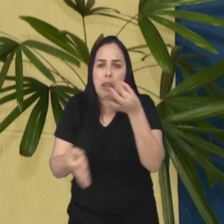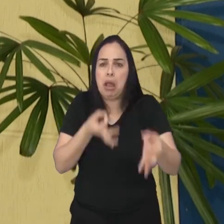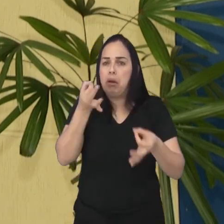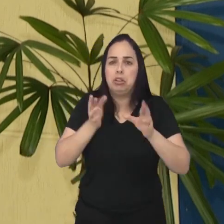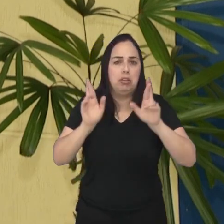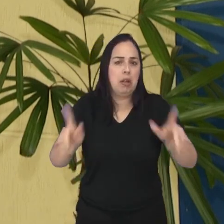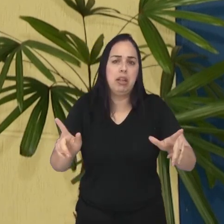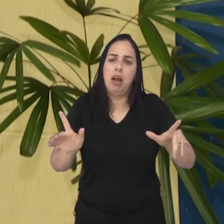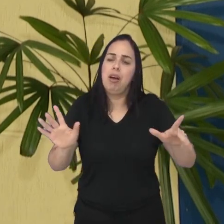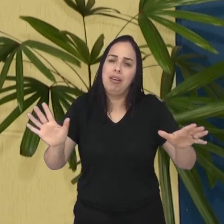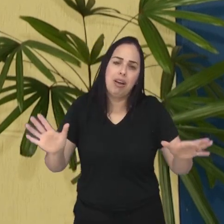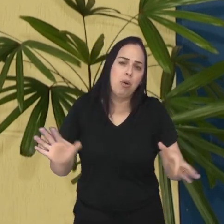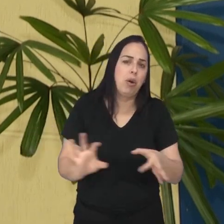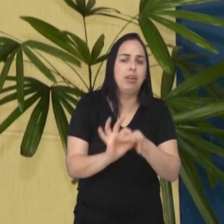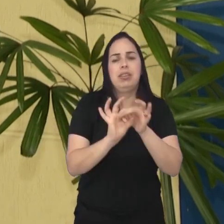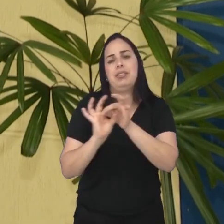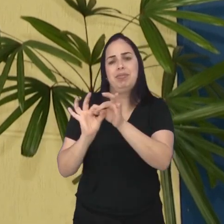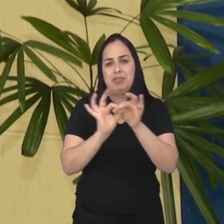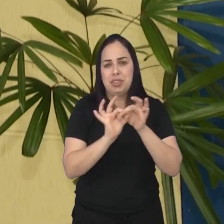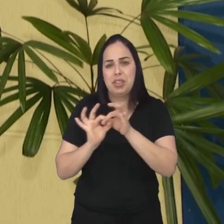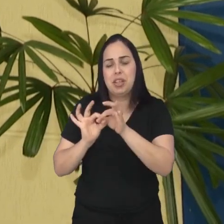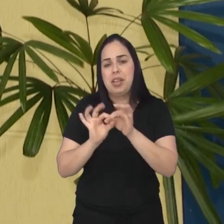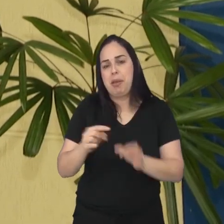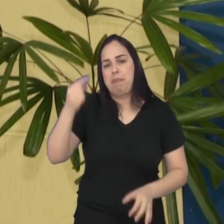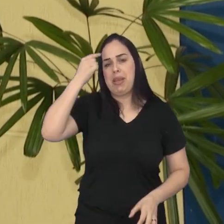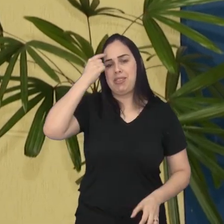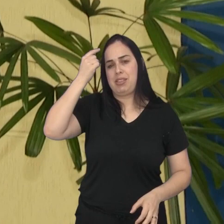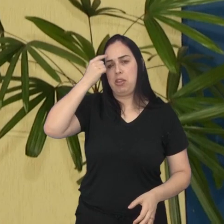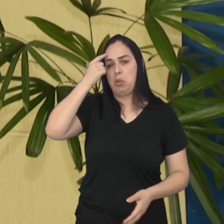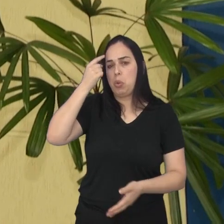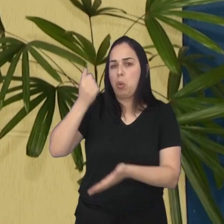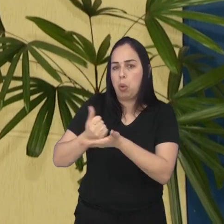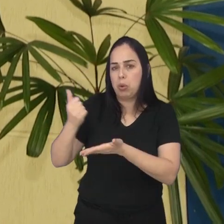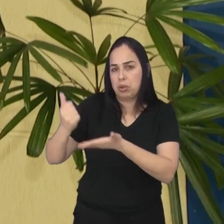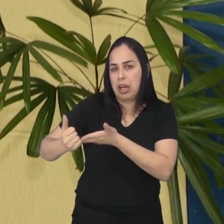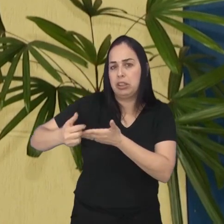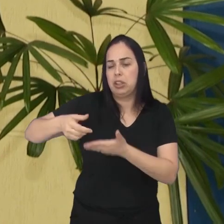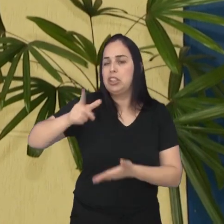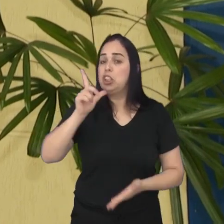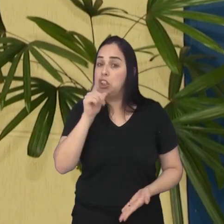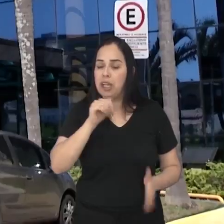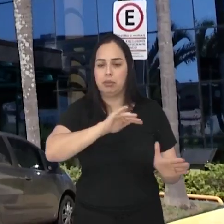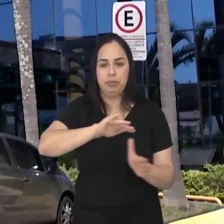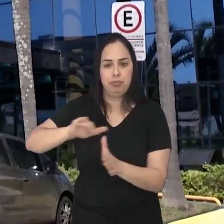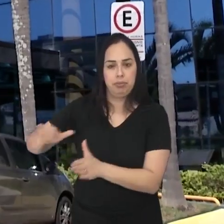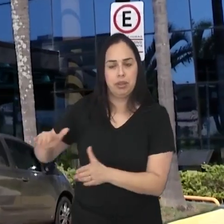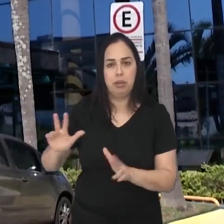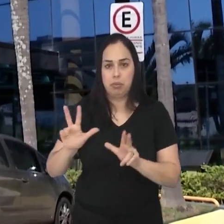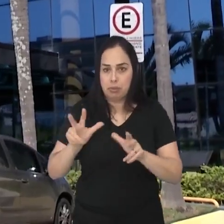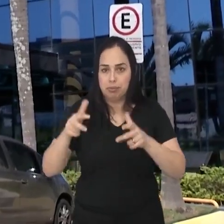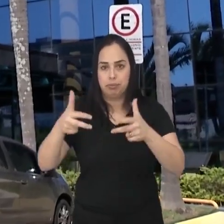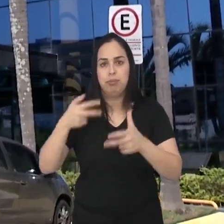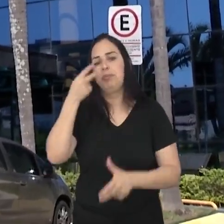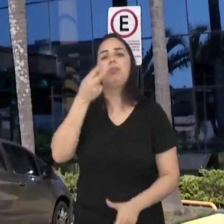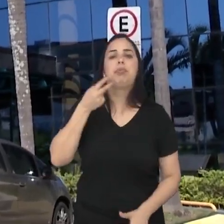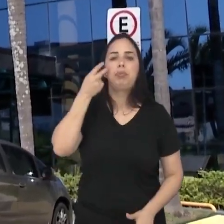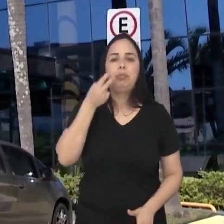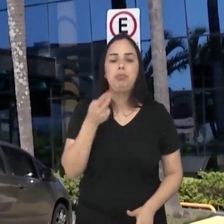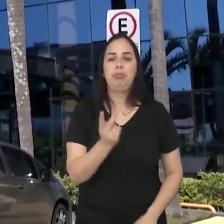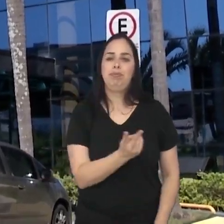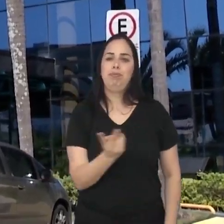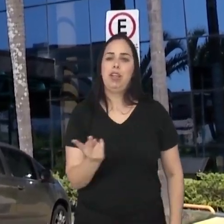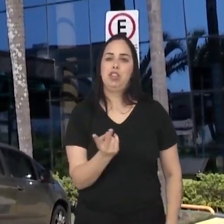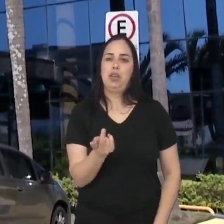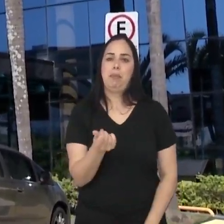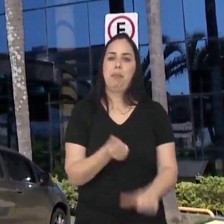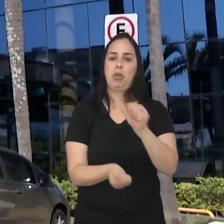confrontarmos, mas acompanharmos também o nosso contrato de abastecimento, que é de uma questão privada. Para a Câmara Municipal, a